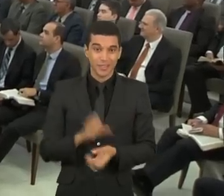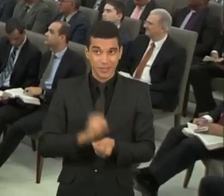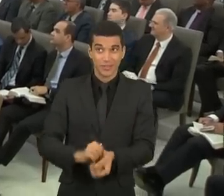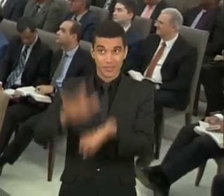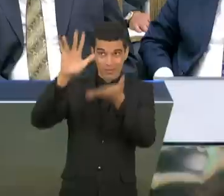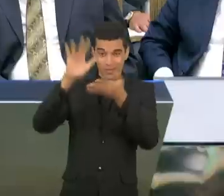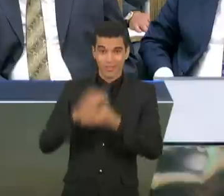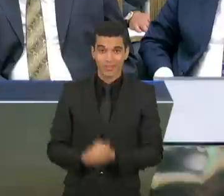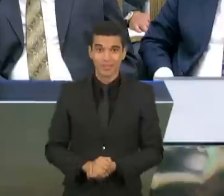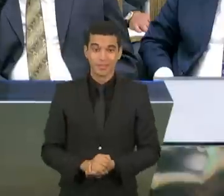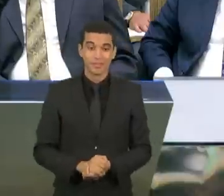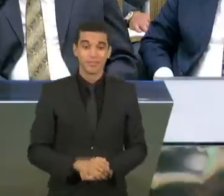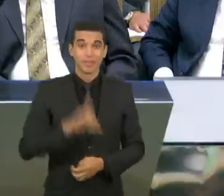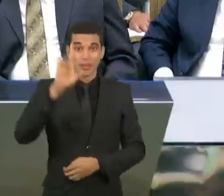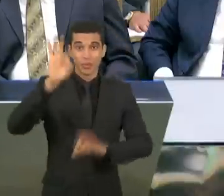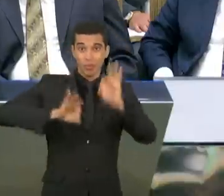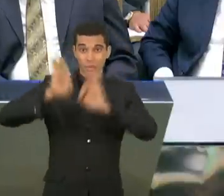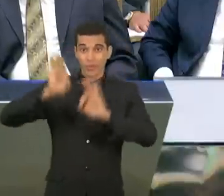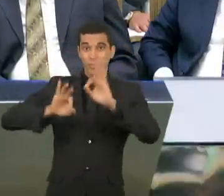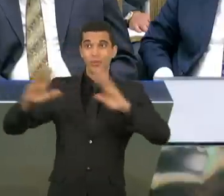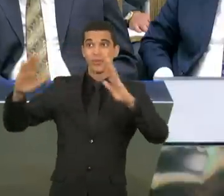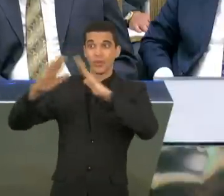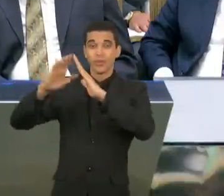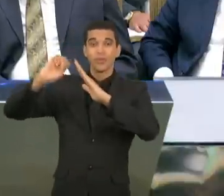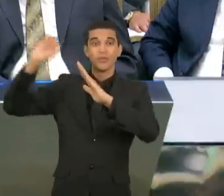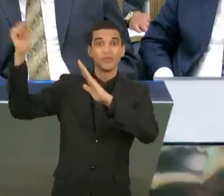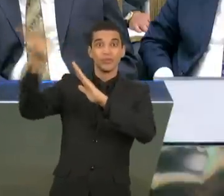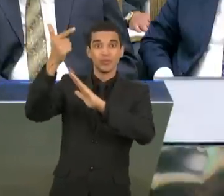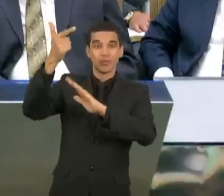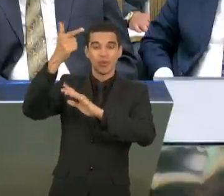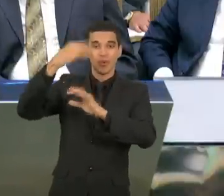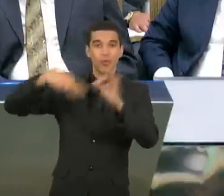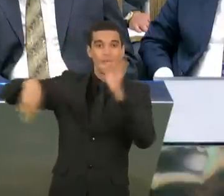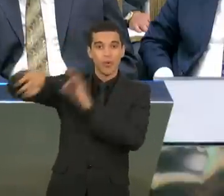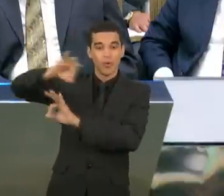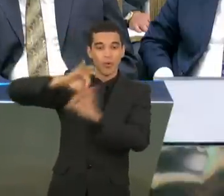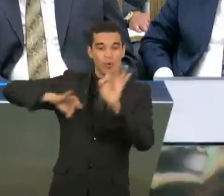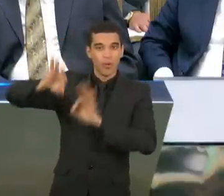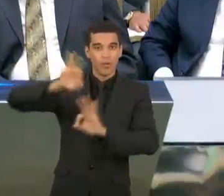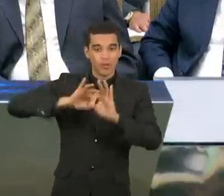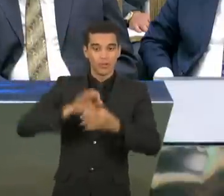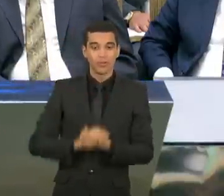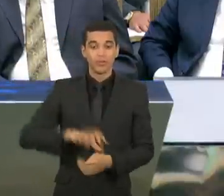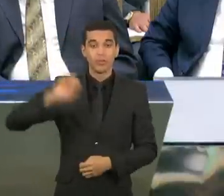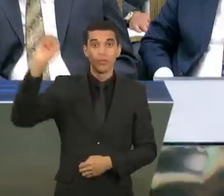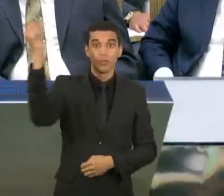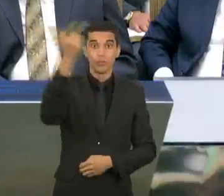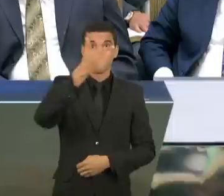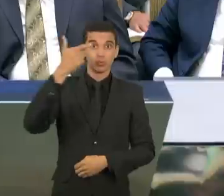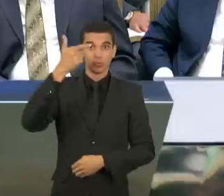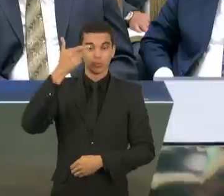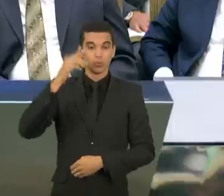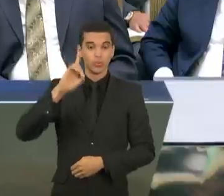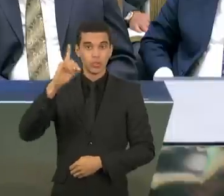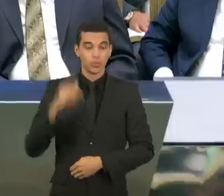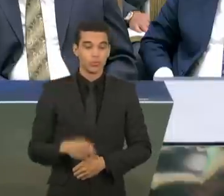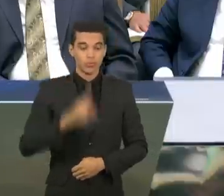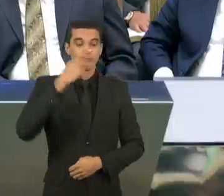Armou uma tenda para o sol. Sistema solar. Tu, sol, vai ser quem vai governar isso